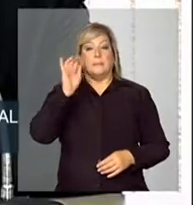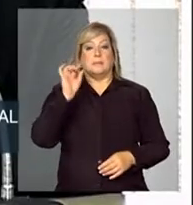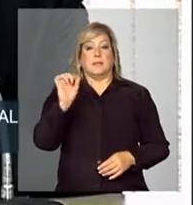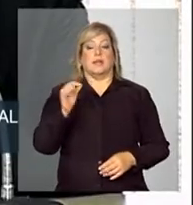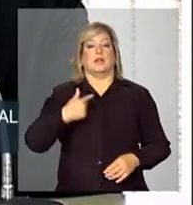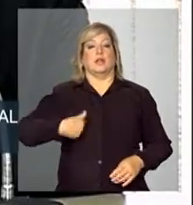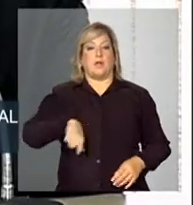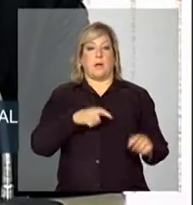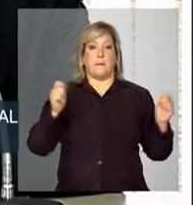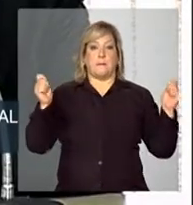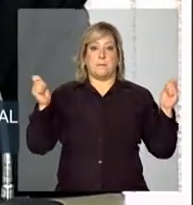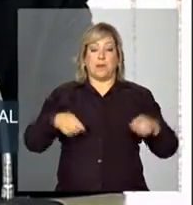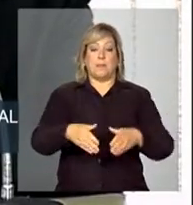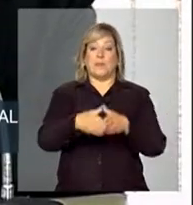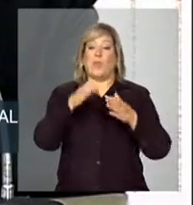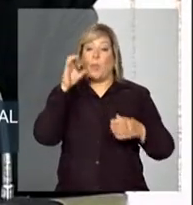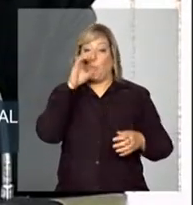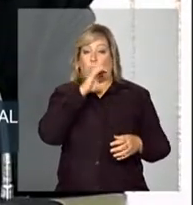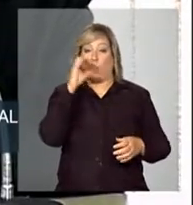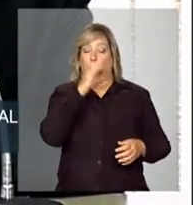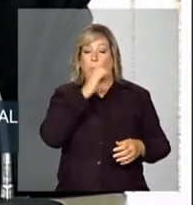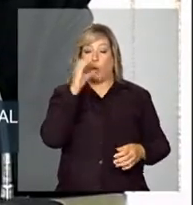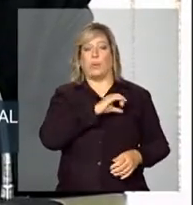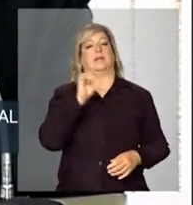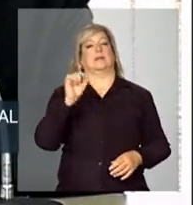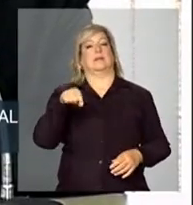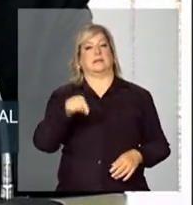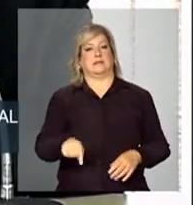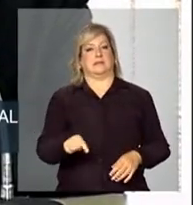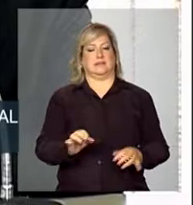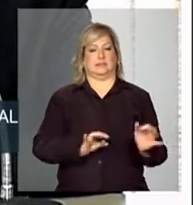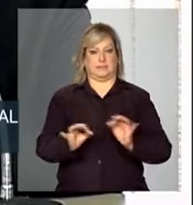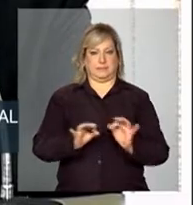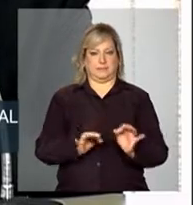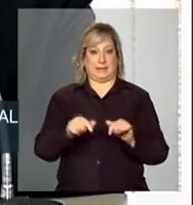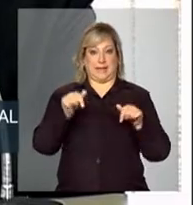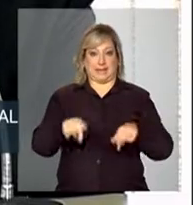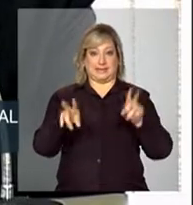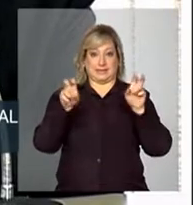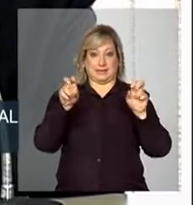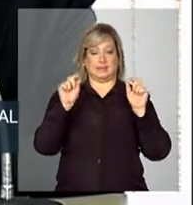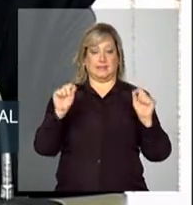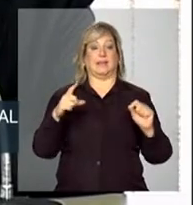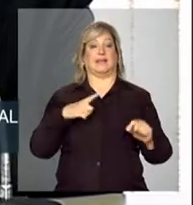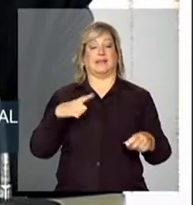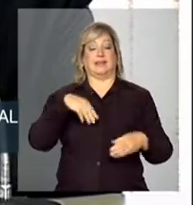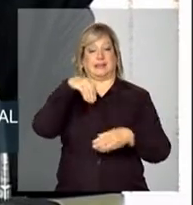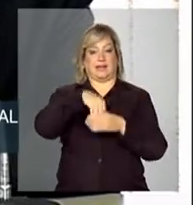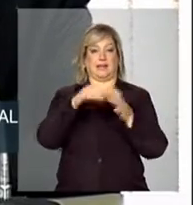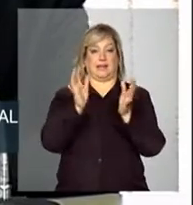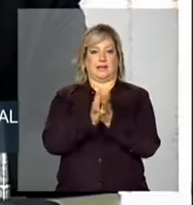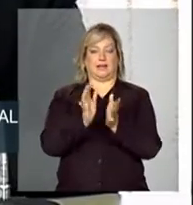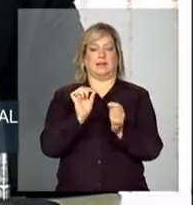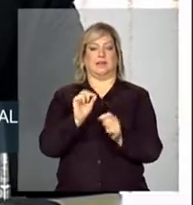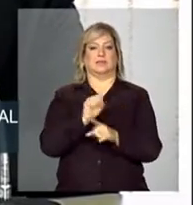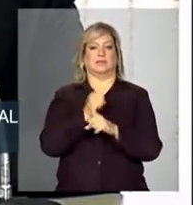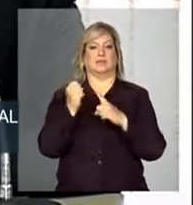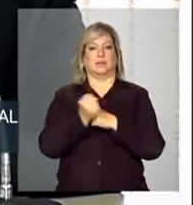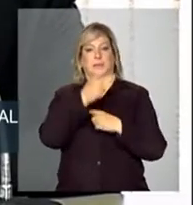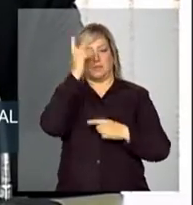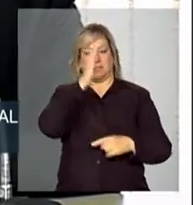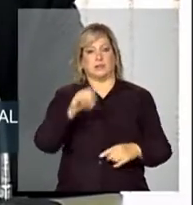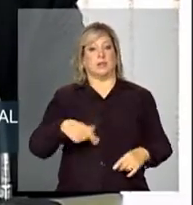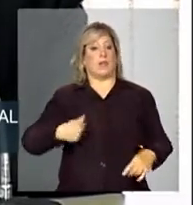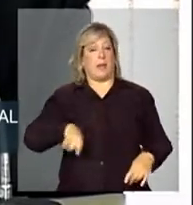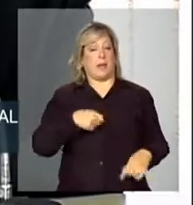para que nós possamos pedir urgência nessa licitação uma vez que esse tema hoje está na pauta da sociedade brasileira e é muito